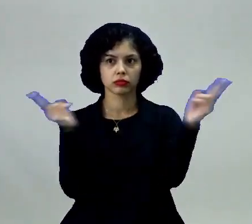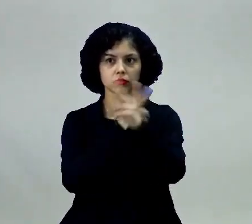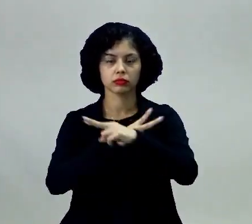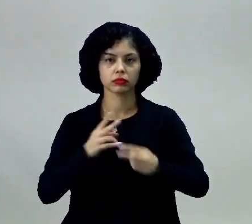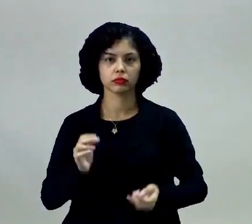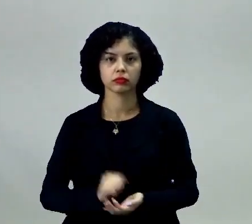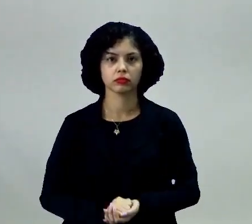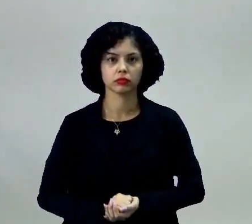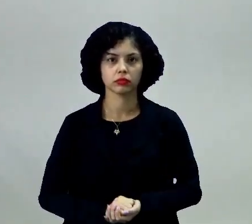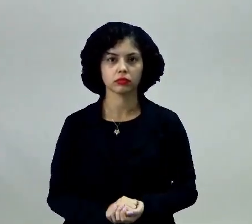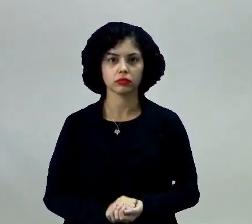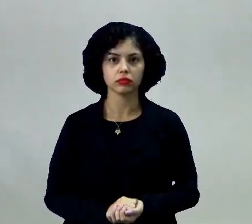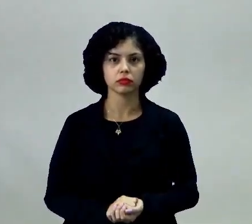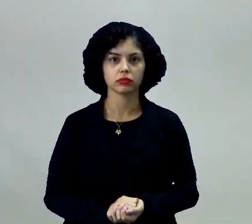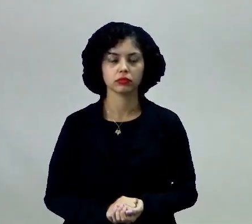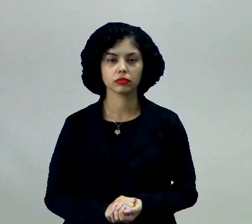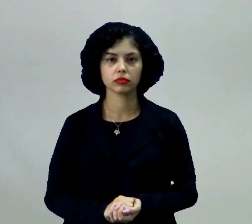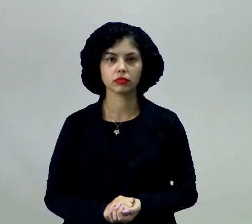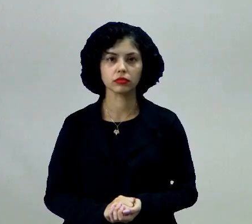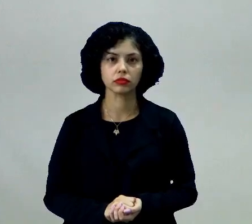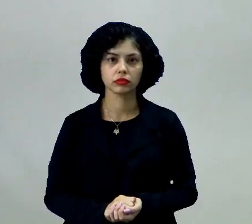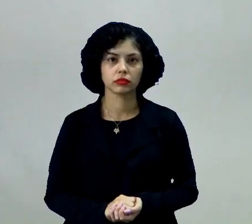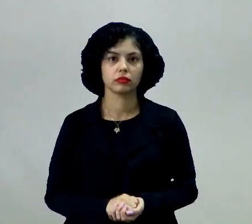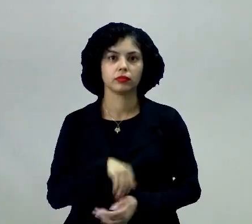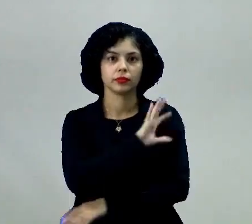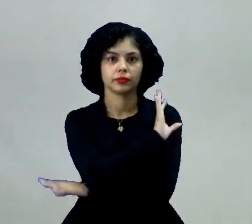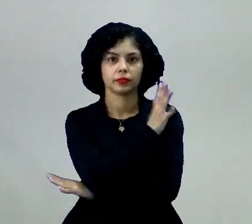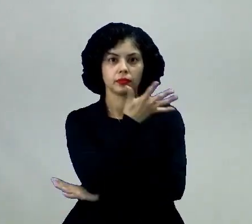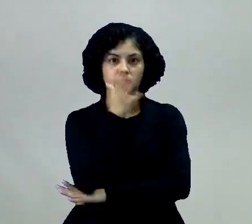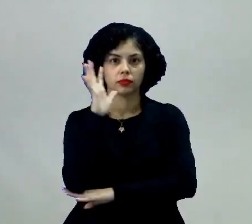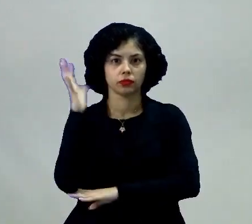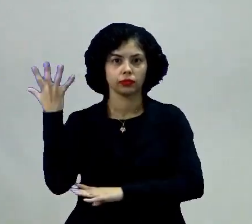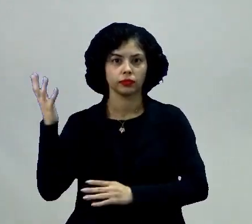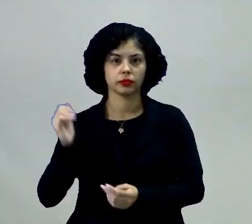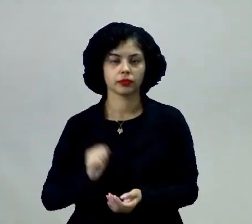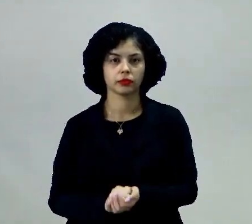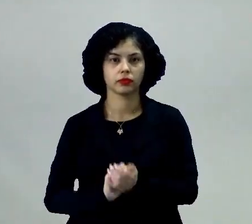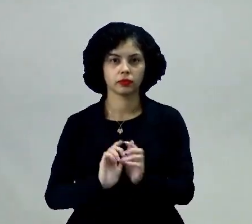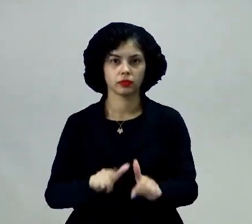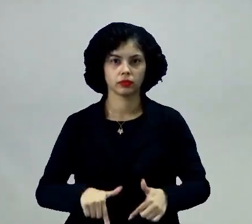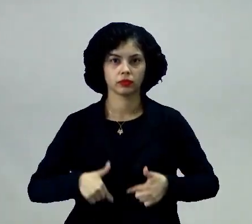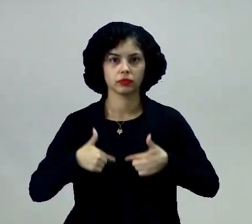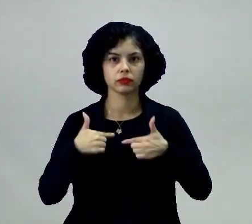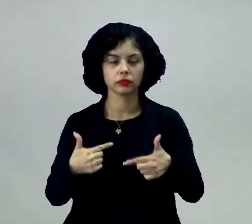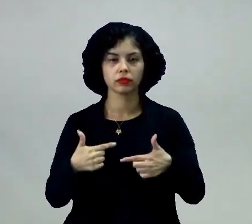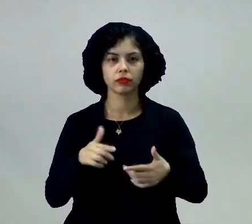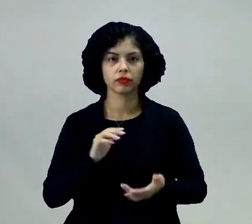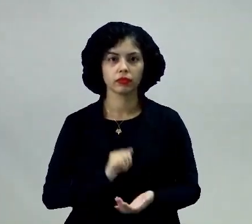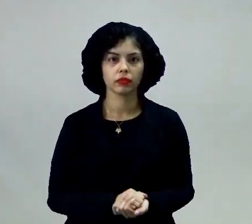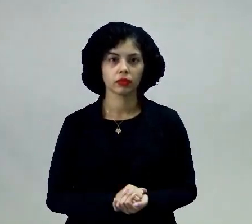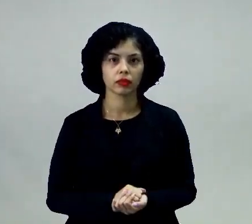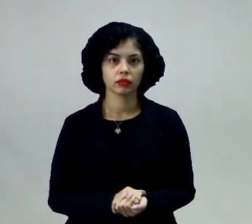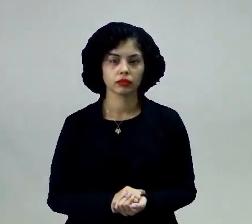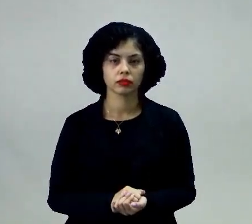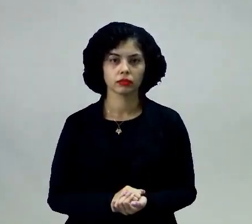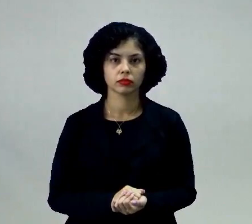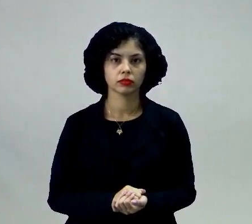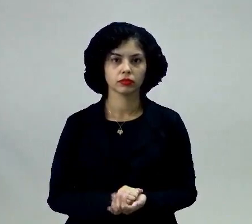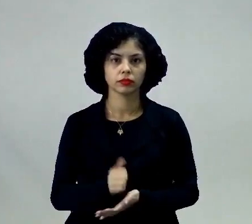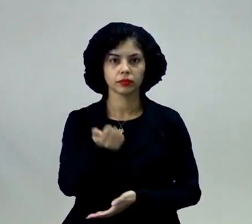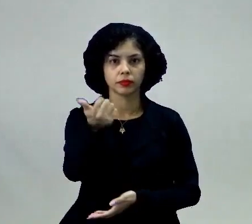e assim sucessivamente. Ou seja, a natureza ela reage e essa reação acaba